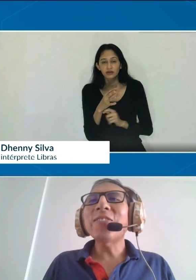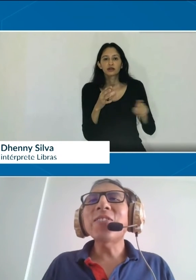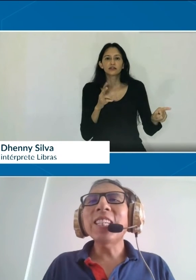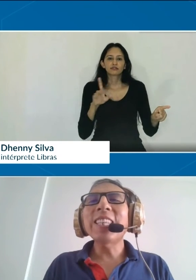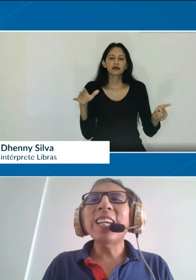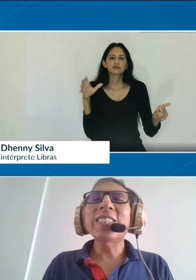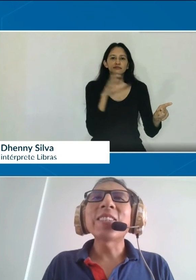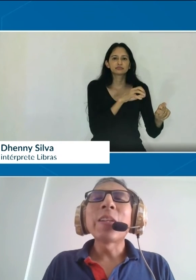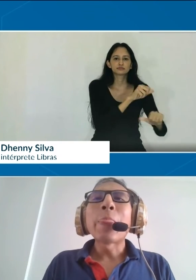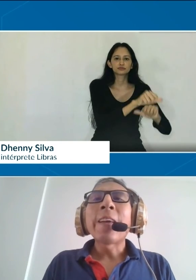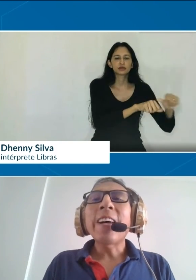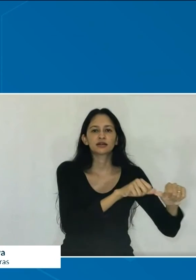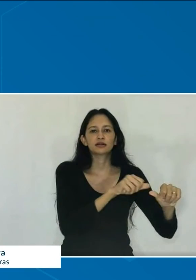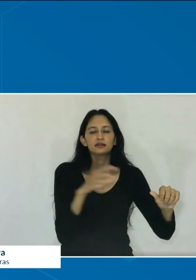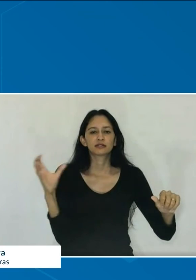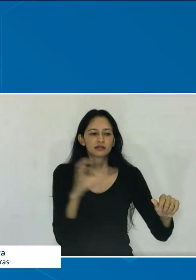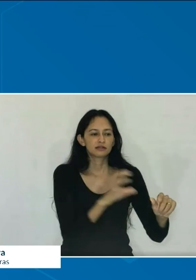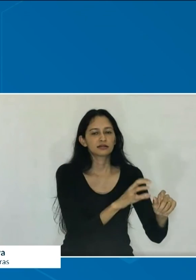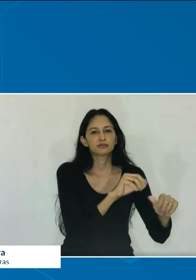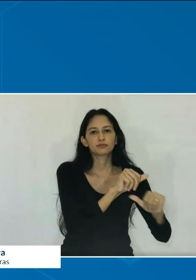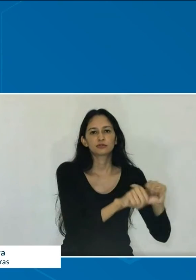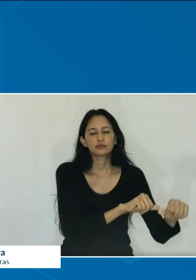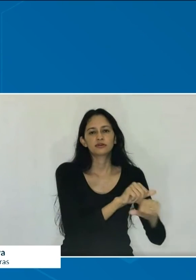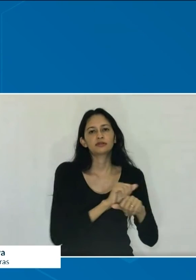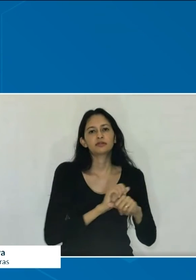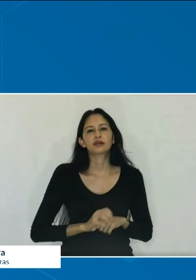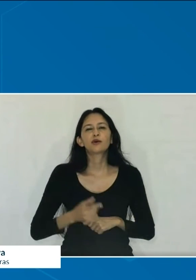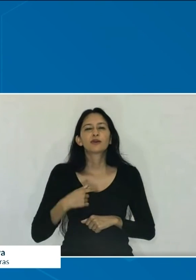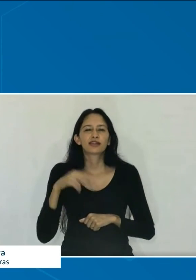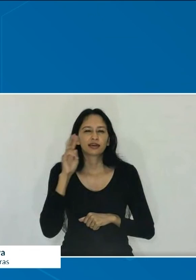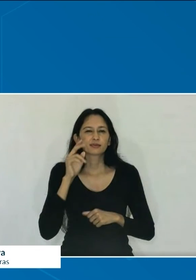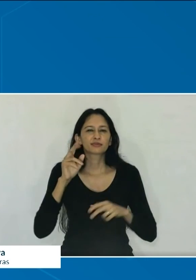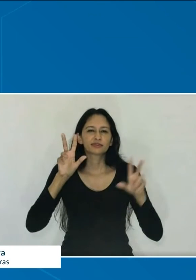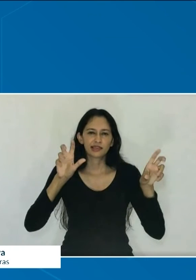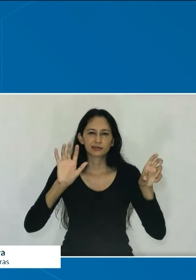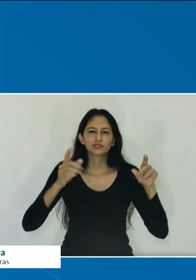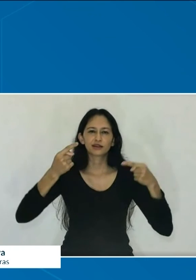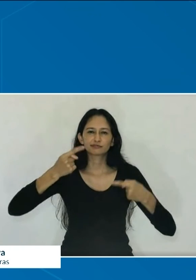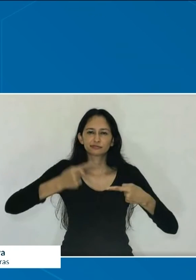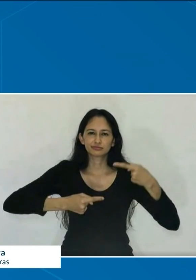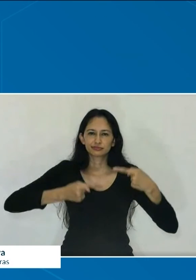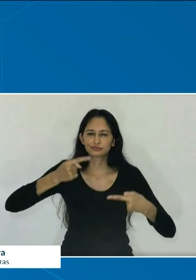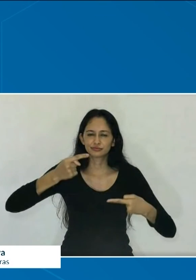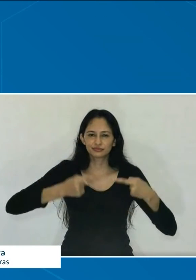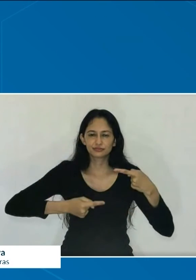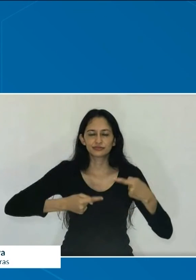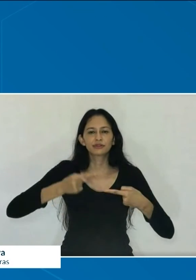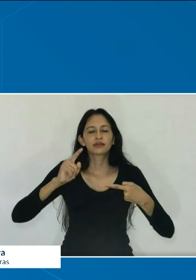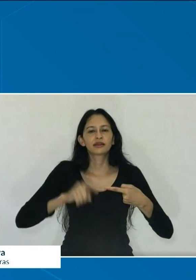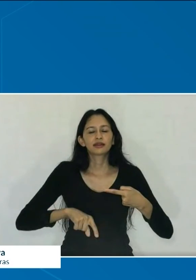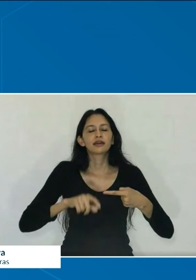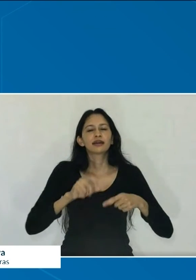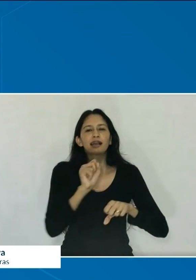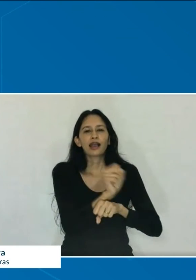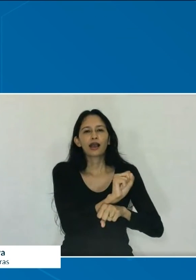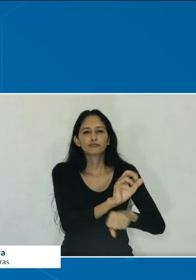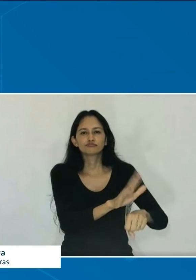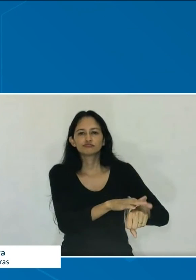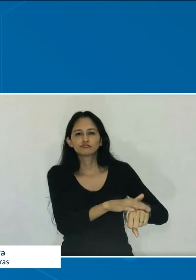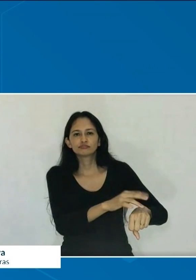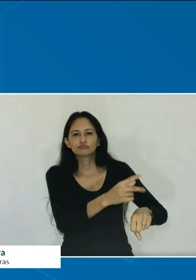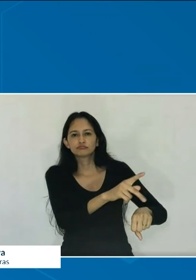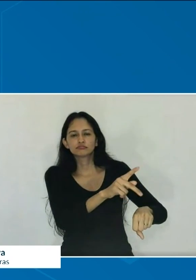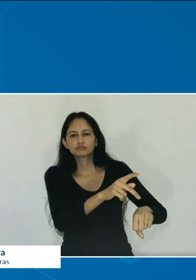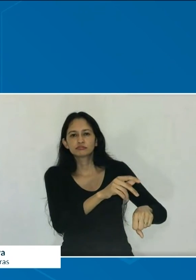modificar nossa mobilidade. Até lembro um tema que é bastante comentado, né, e é os veículos autônomos. Isso foi